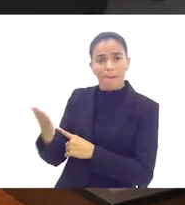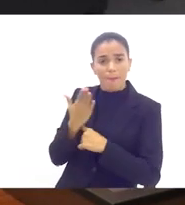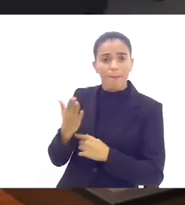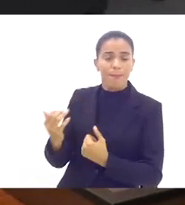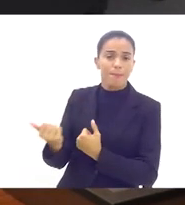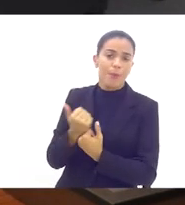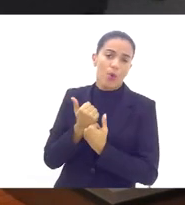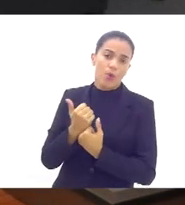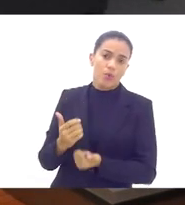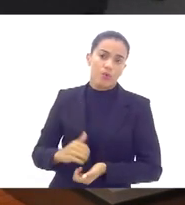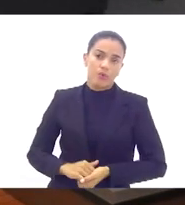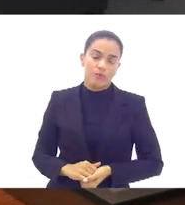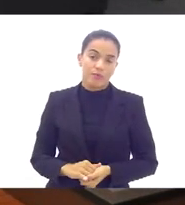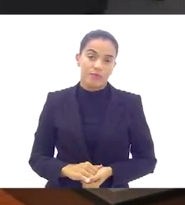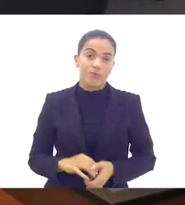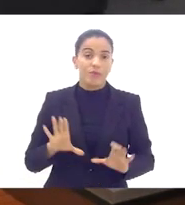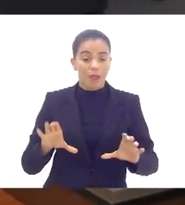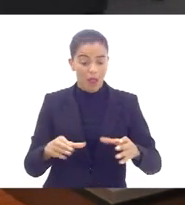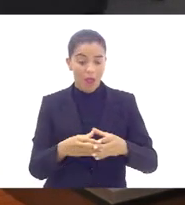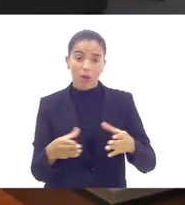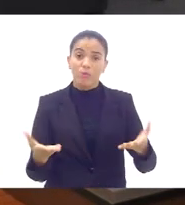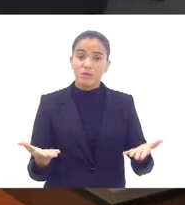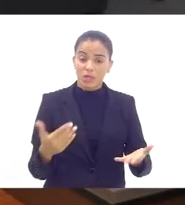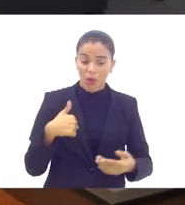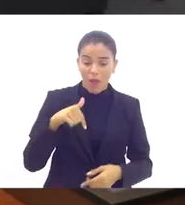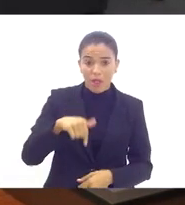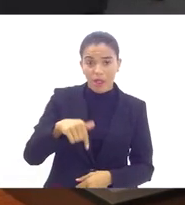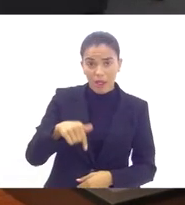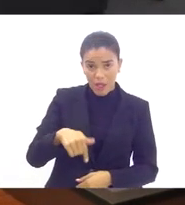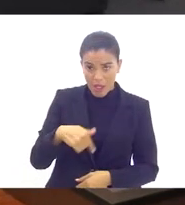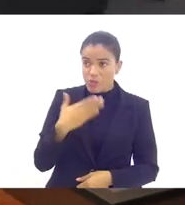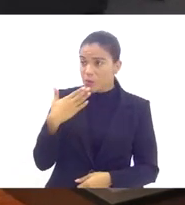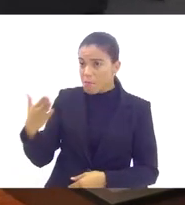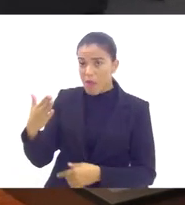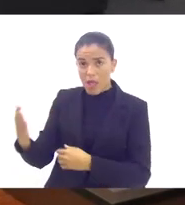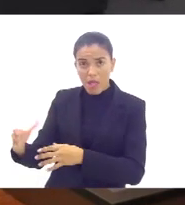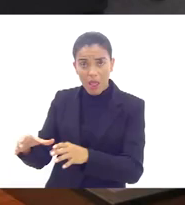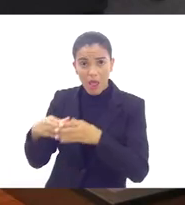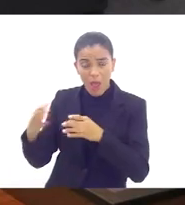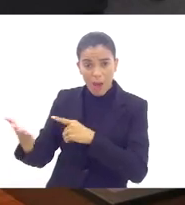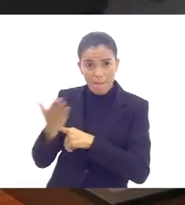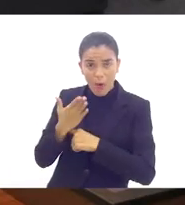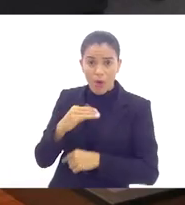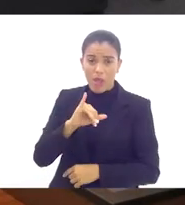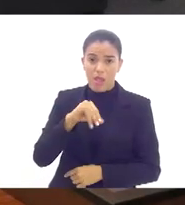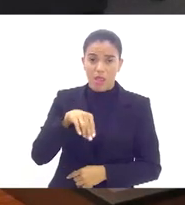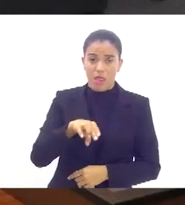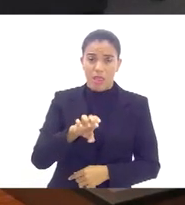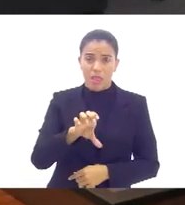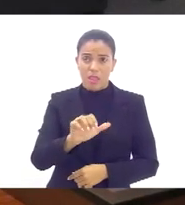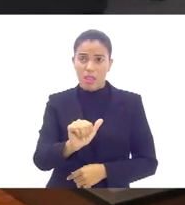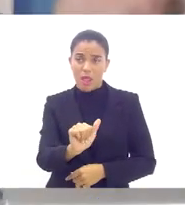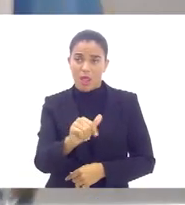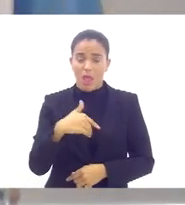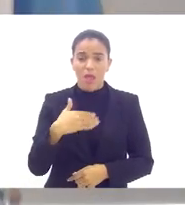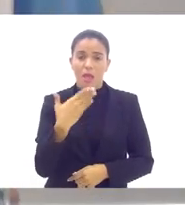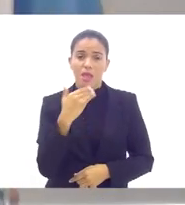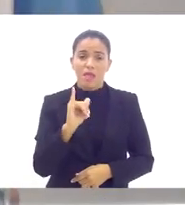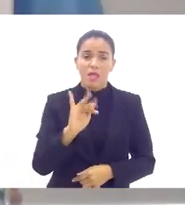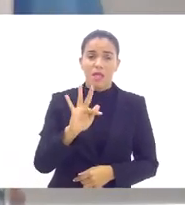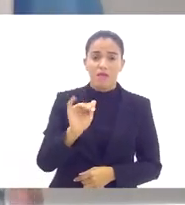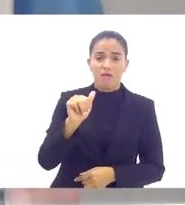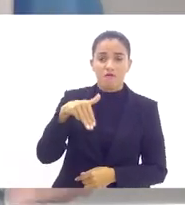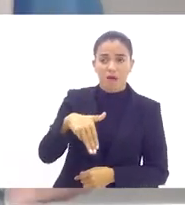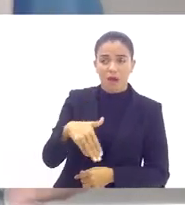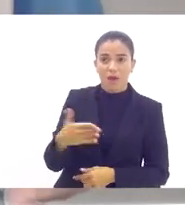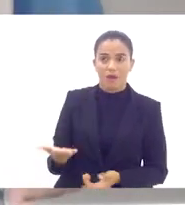igual a Alerj aqui. Minha, né? A comissão daqui não sai para alguma coisa, a gente não pede apoio? Pede apoio ao INEA, pede apoio ao IFAM... Já